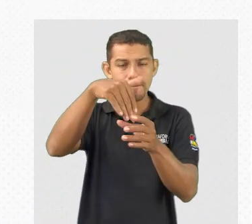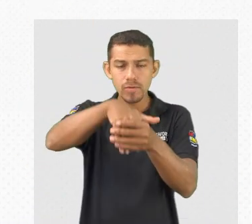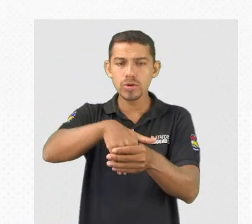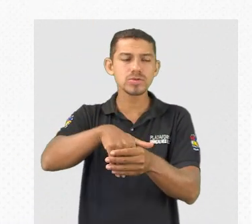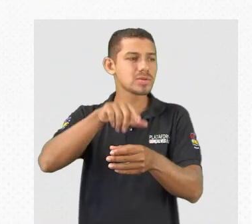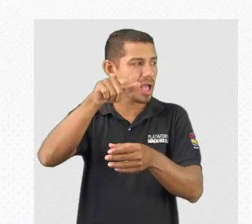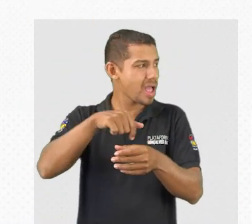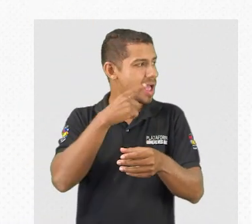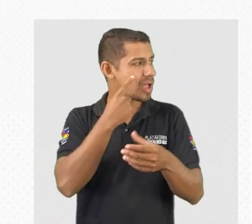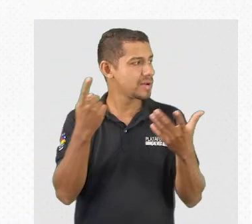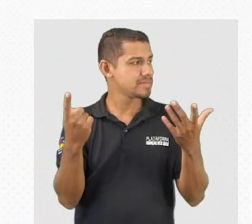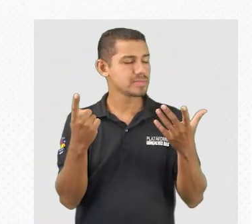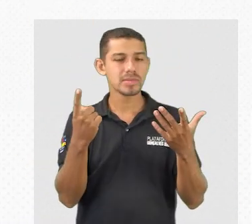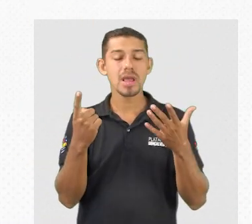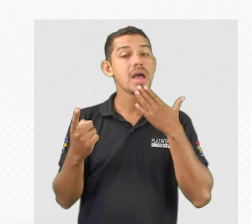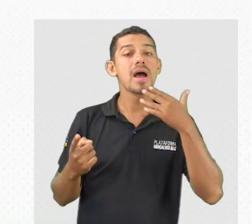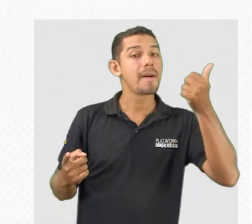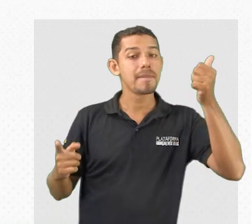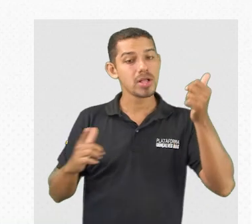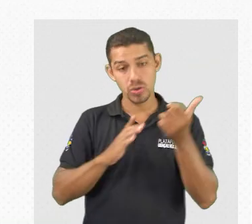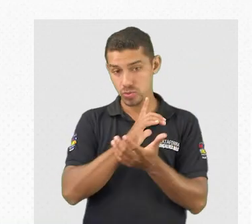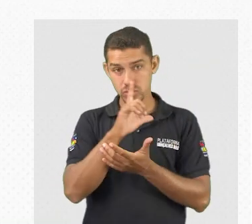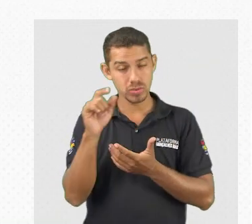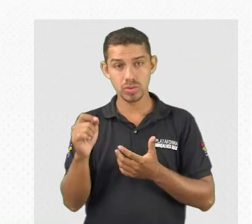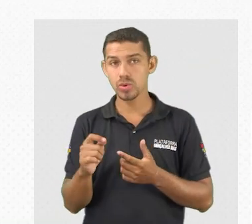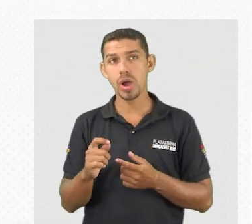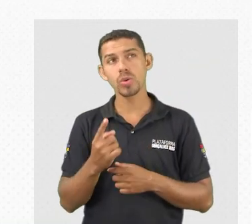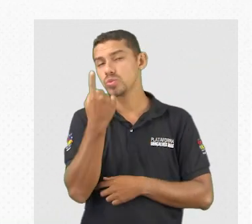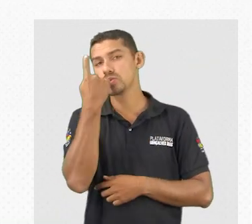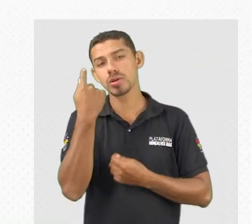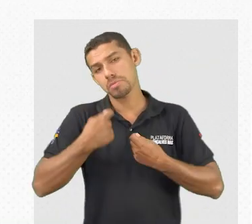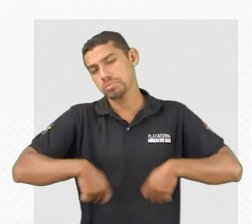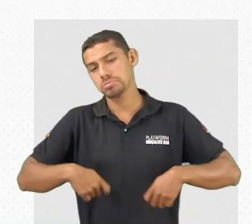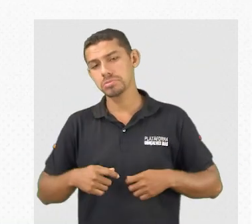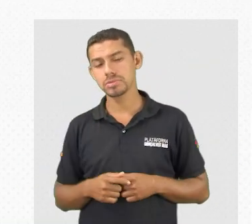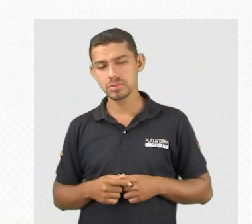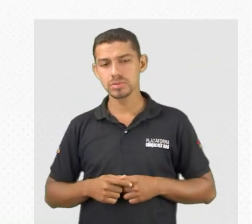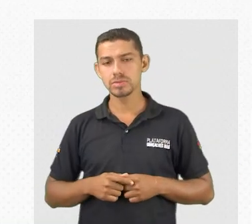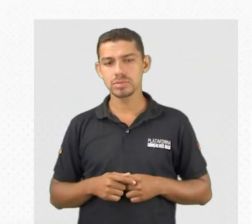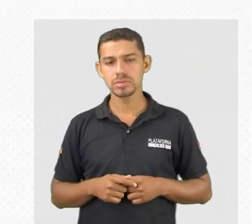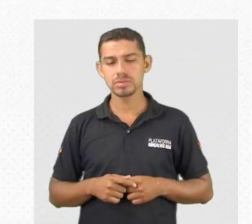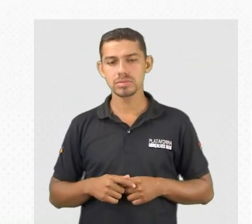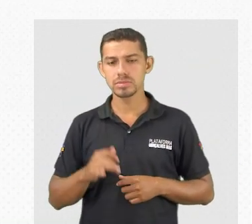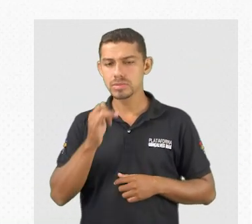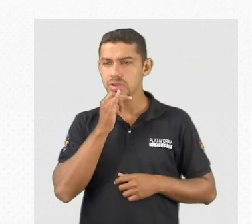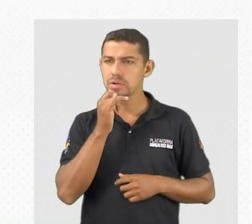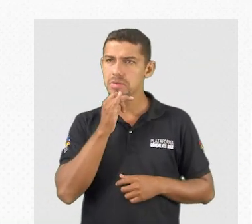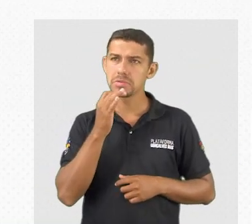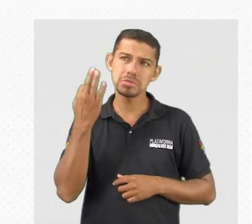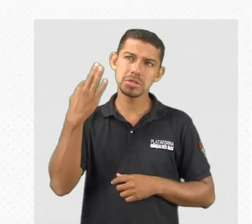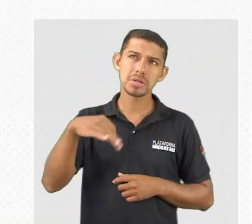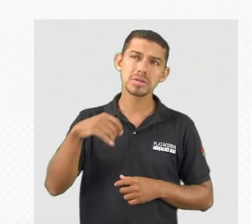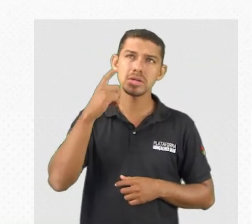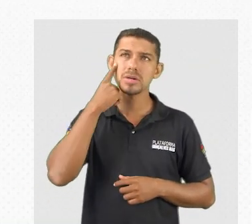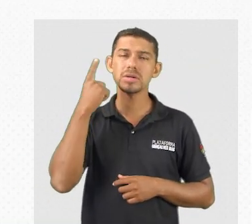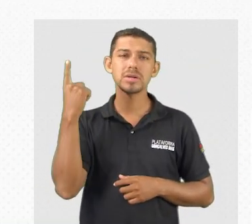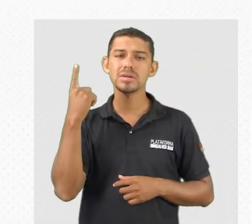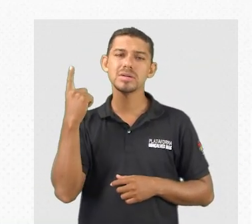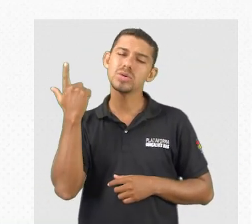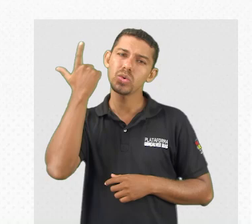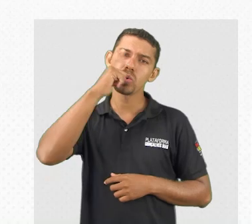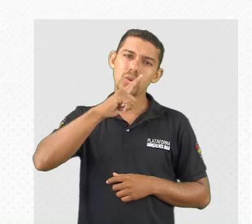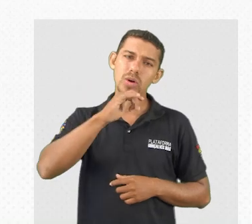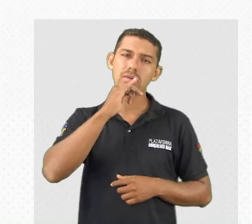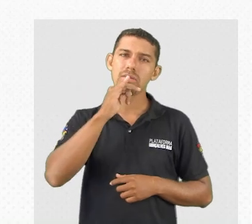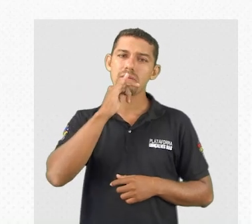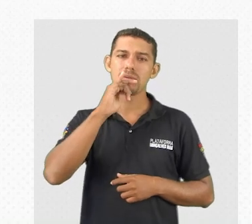saída, é a melhor saída ou é a única possível, e inclusive para, de certa forma, a gente